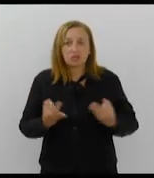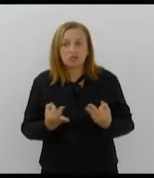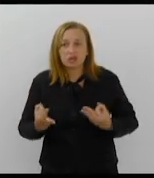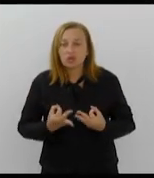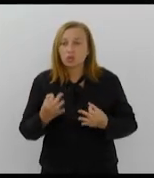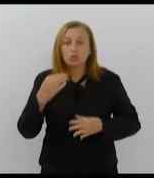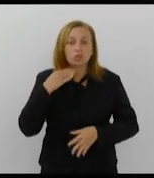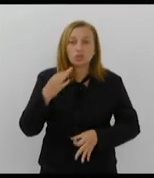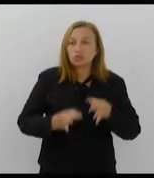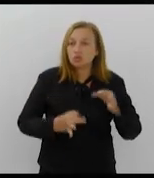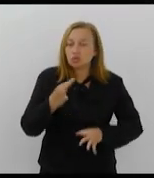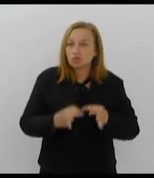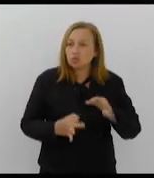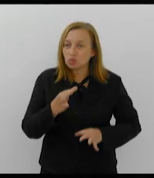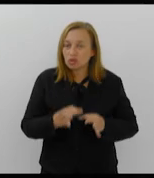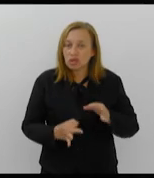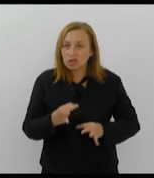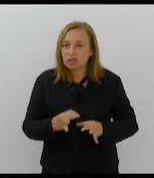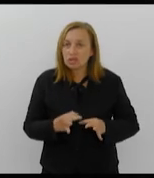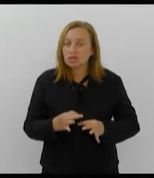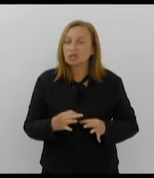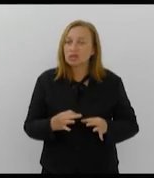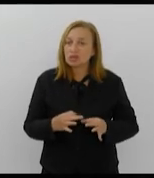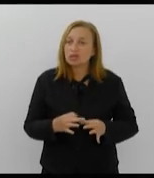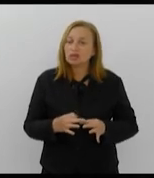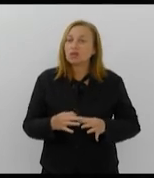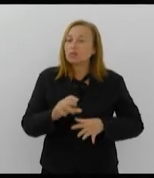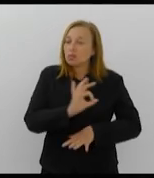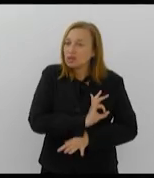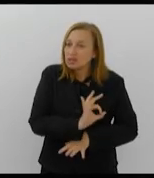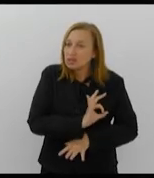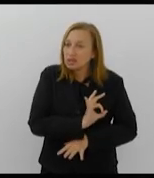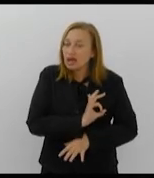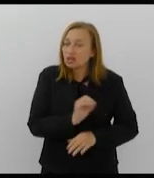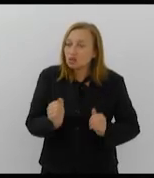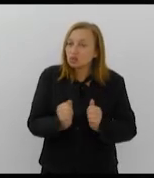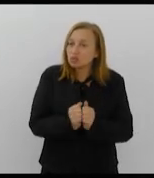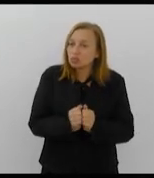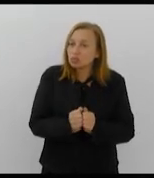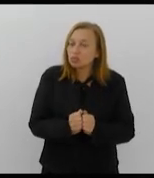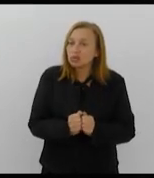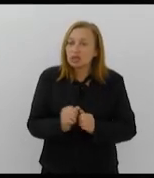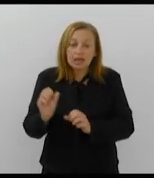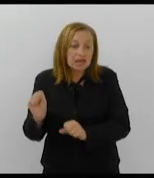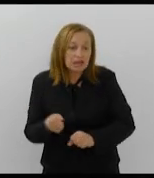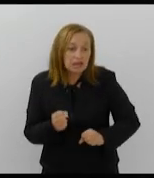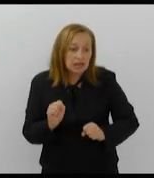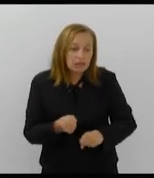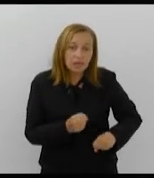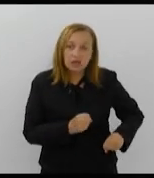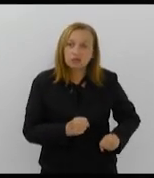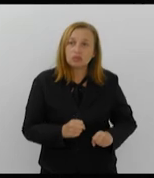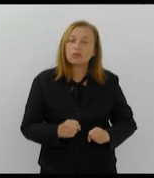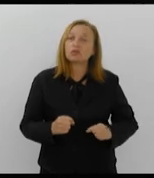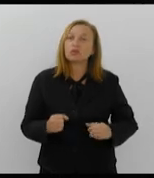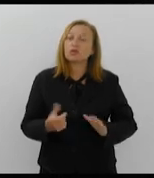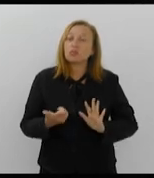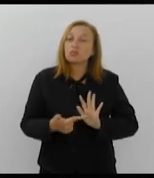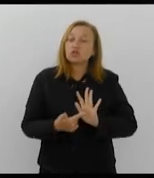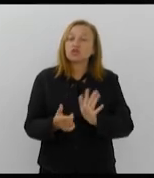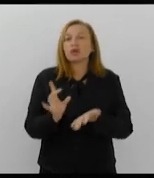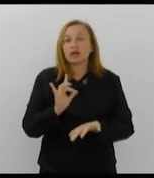juiz, serventuários da justiça, policiais que estão ali, o faxineiro, quem seja, traga para eles uma